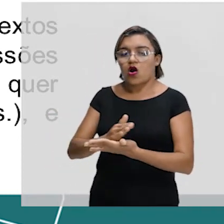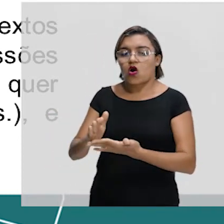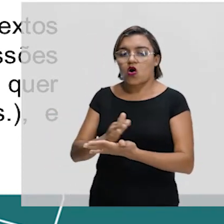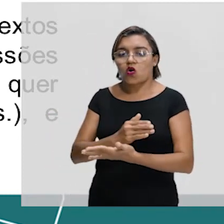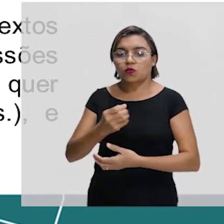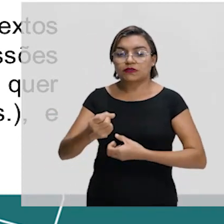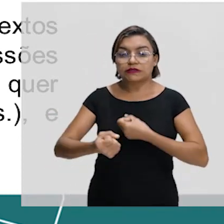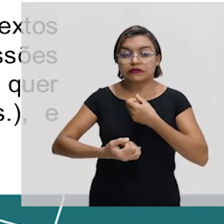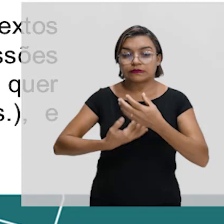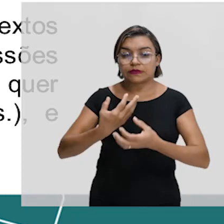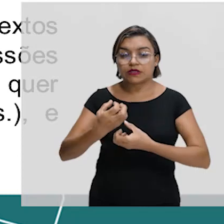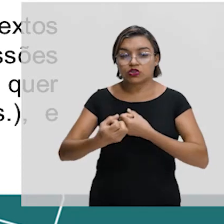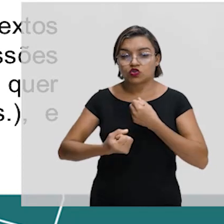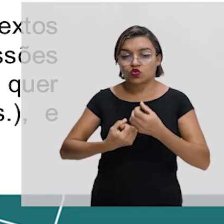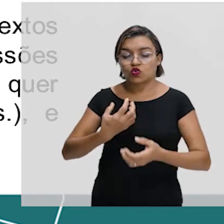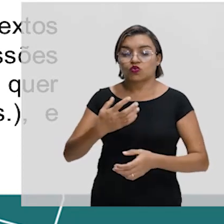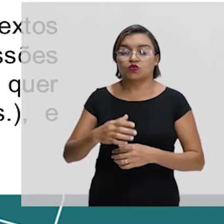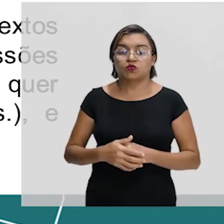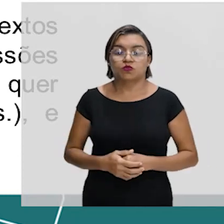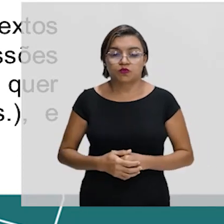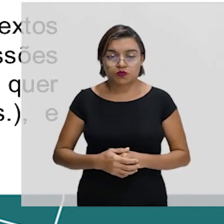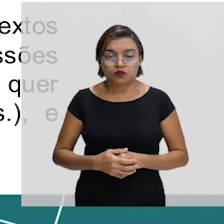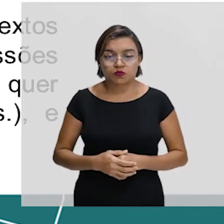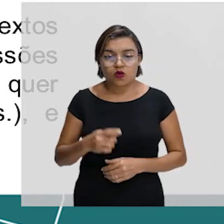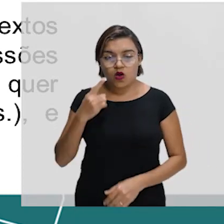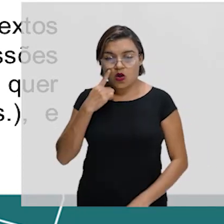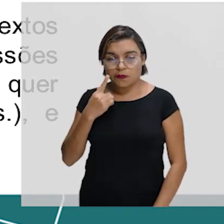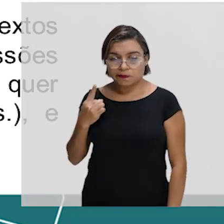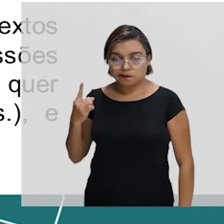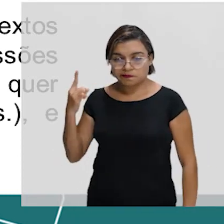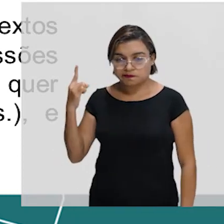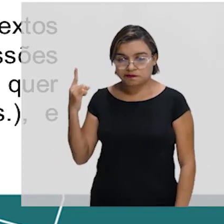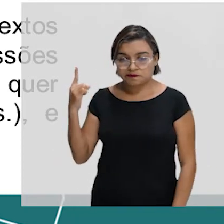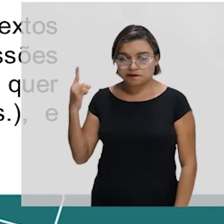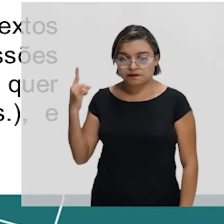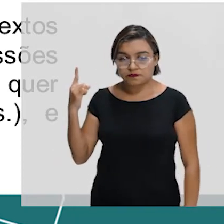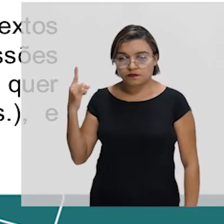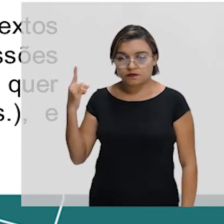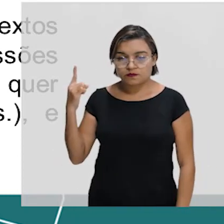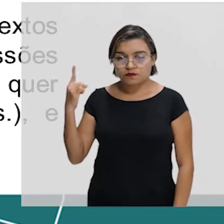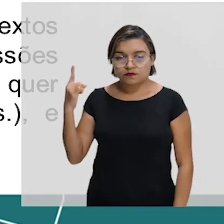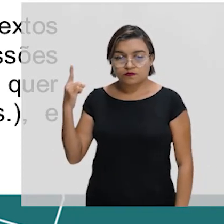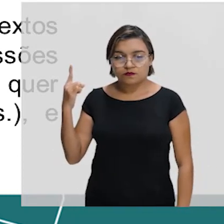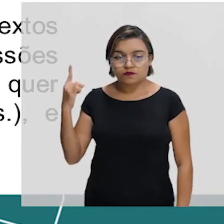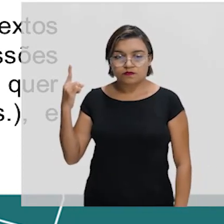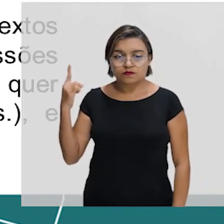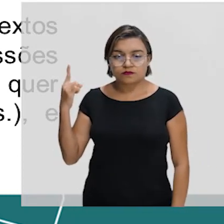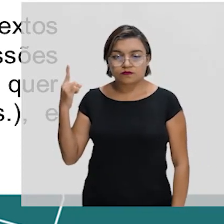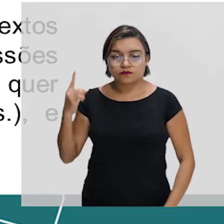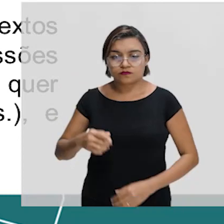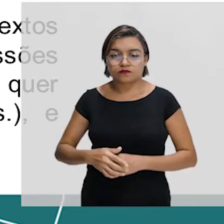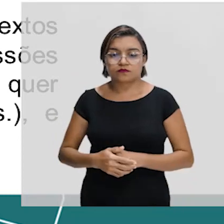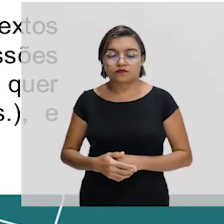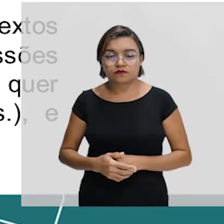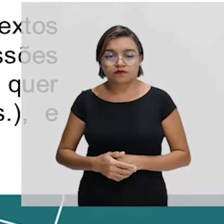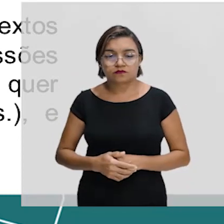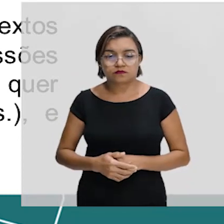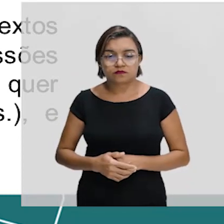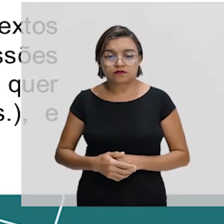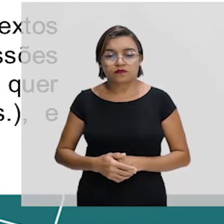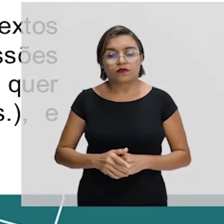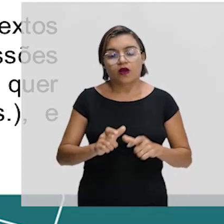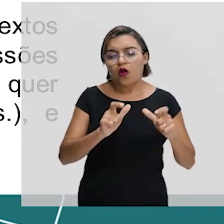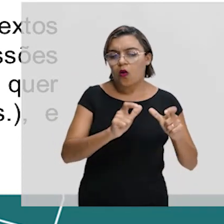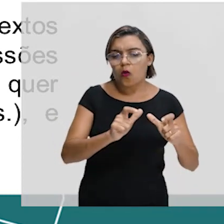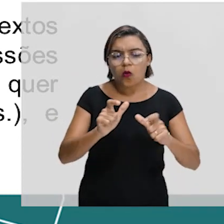expressões idiomáticas, como, por exemplo, adonde fueres, haz que lo vieres, né? Onde quer que vá, faça o que